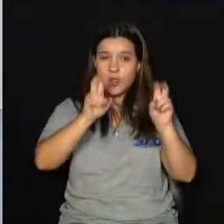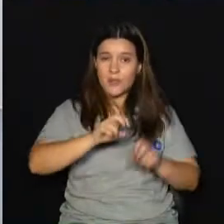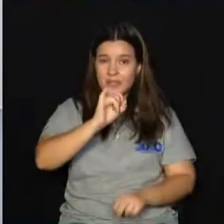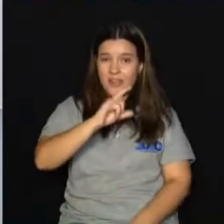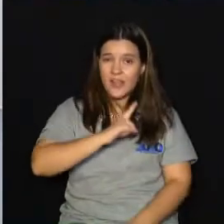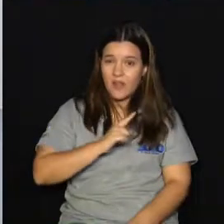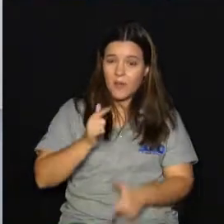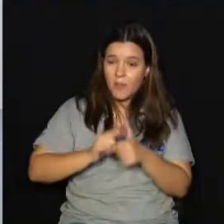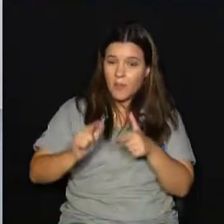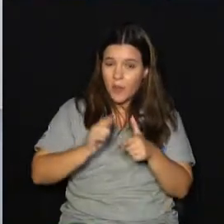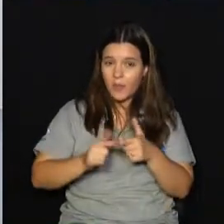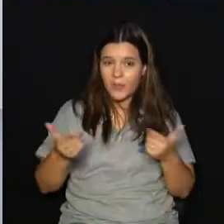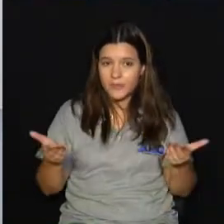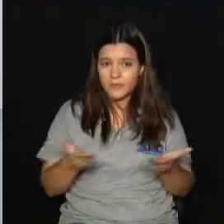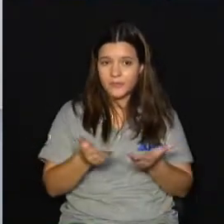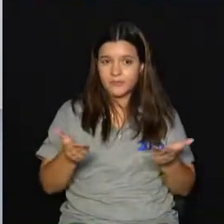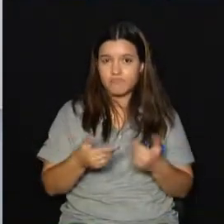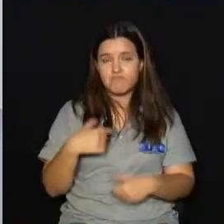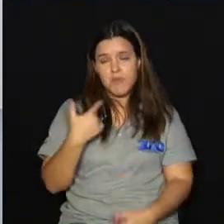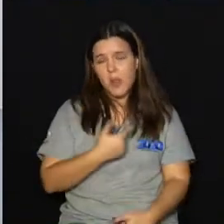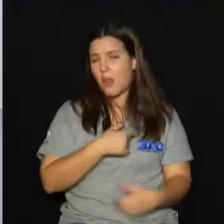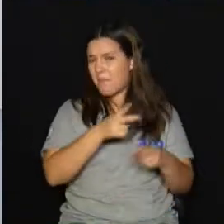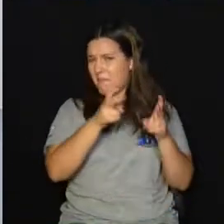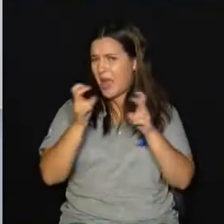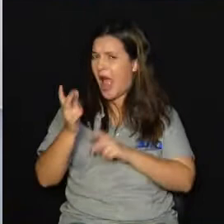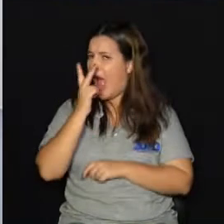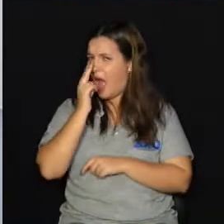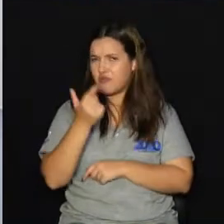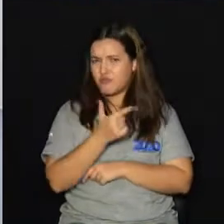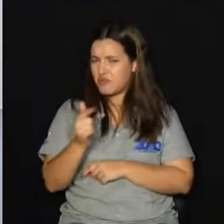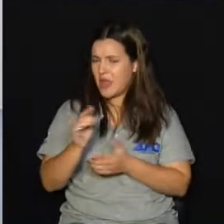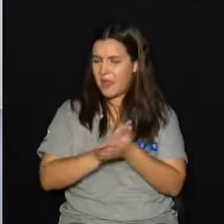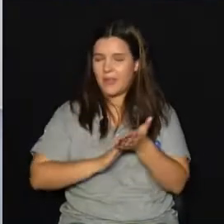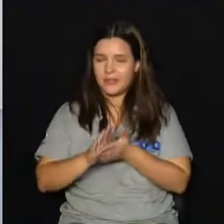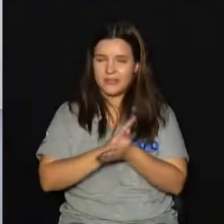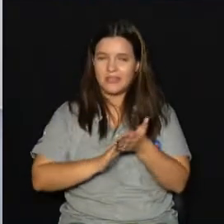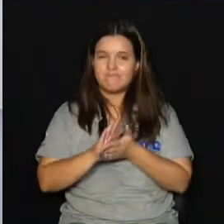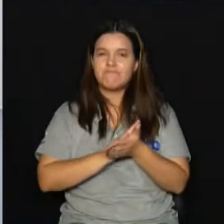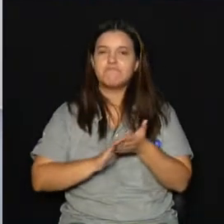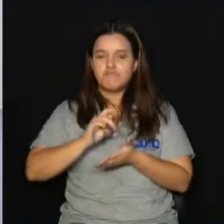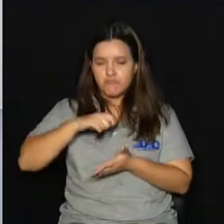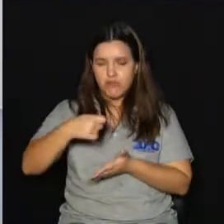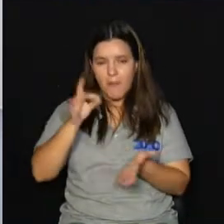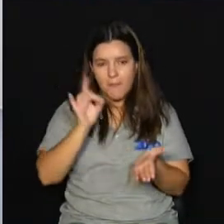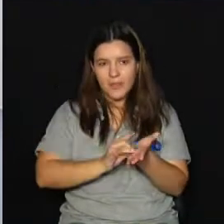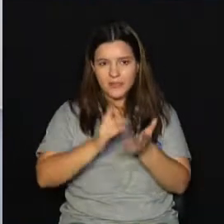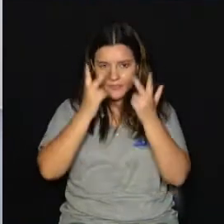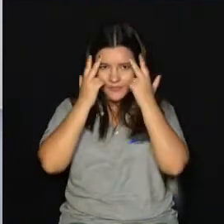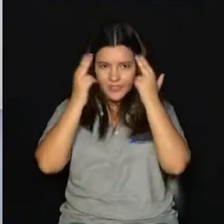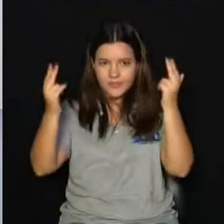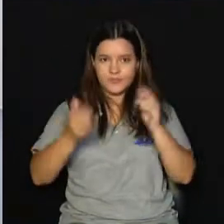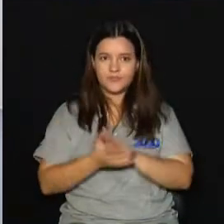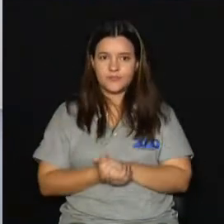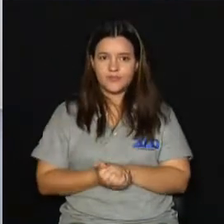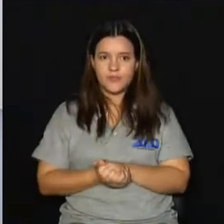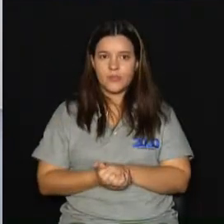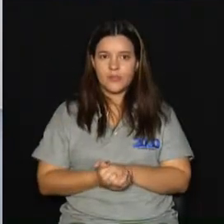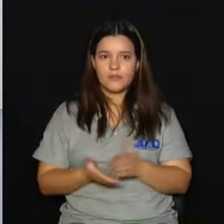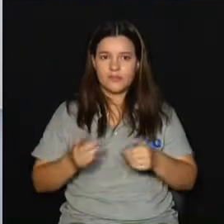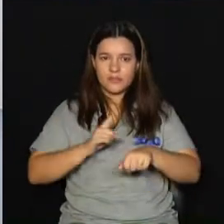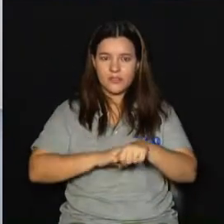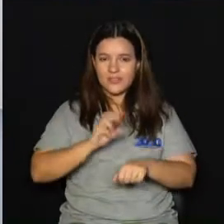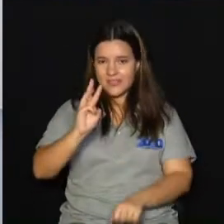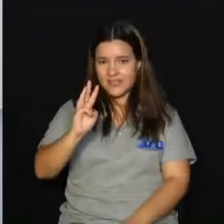ocorrências no dia de hoje, mas pelo que a gente está percebendo, um dia bastante tranquilo. São